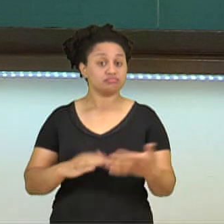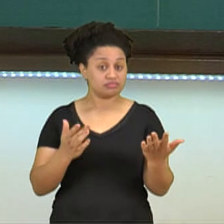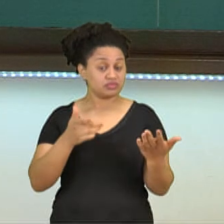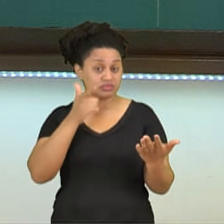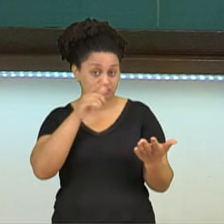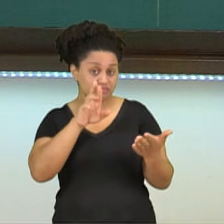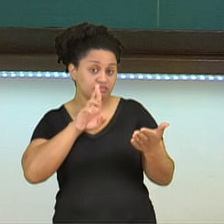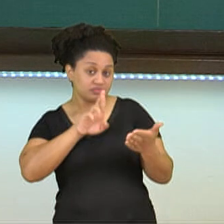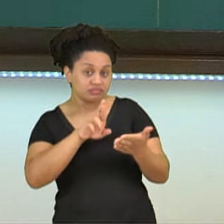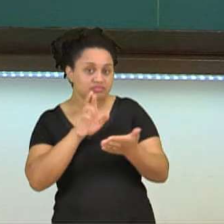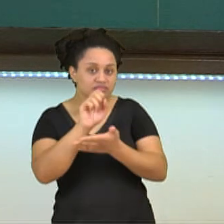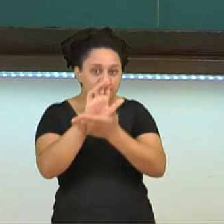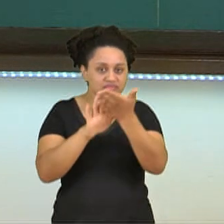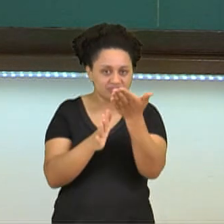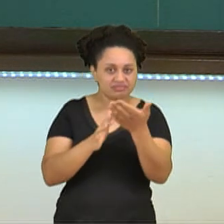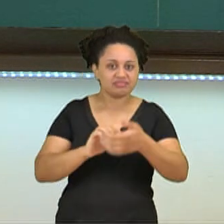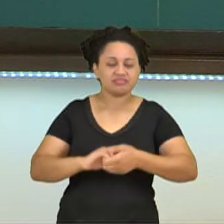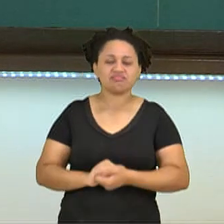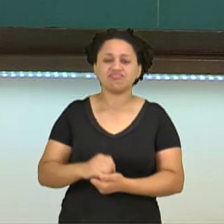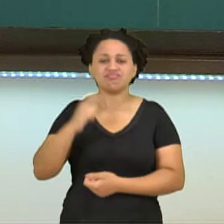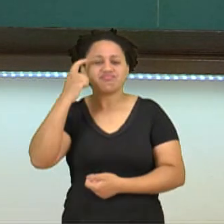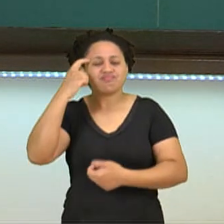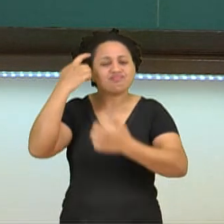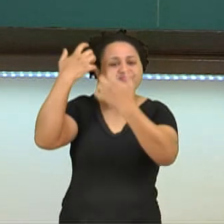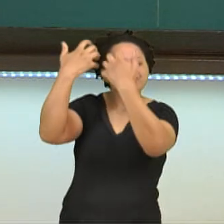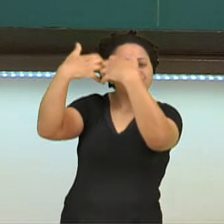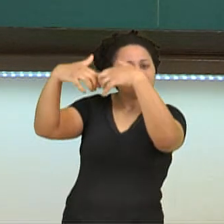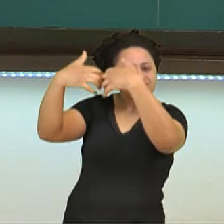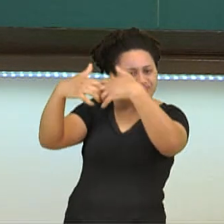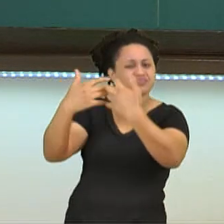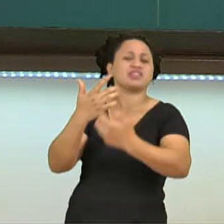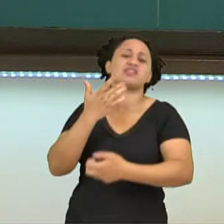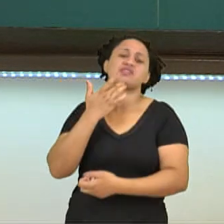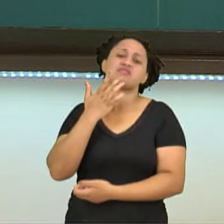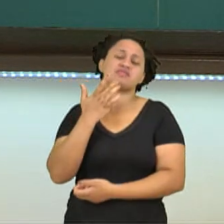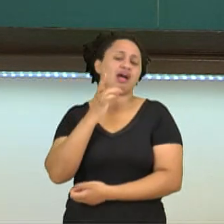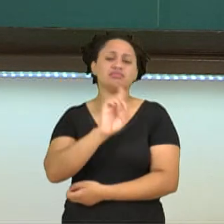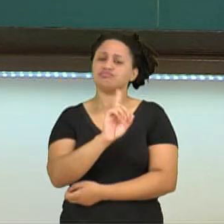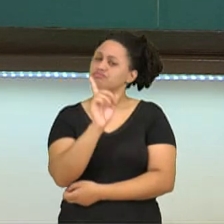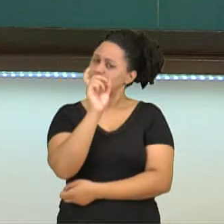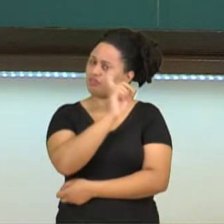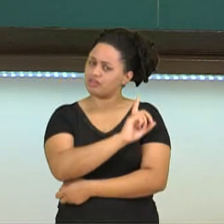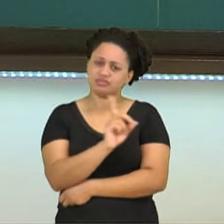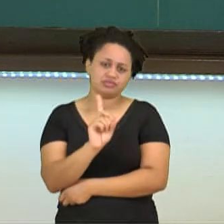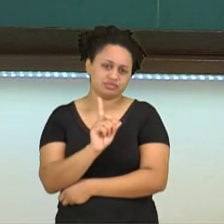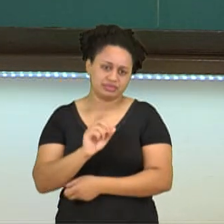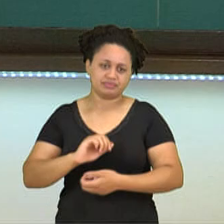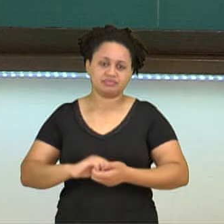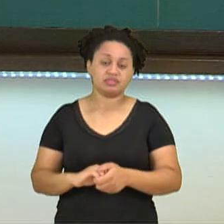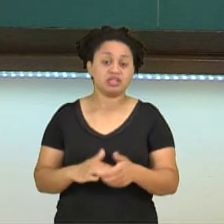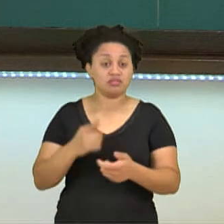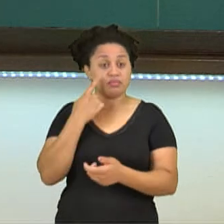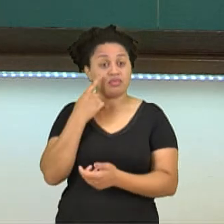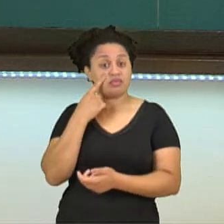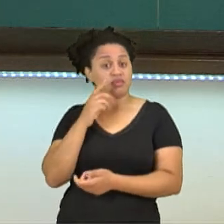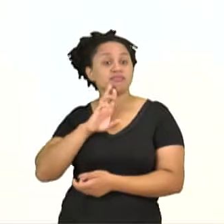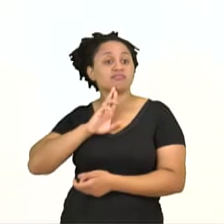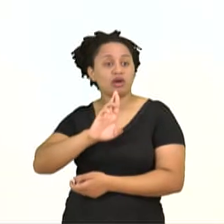Conseguiram fazer a atividade? Pensaram bem? Fácil, né? Não é difícil, não. Vamos lá para a